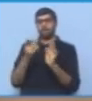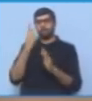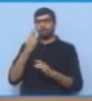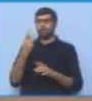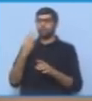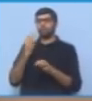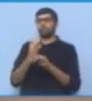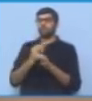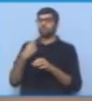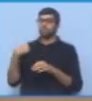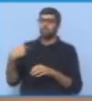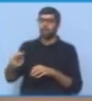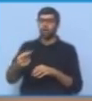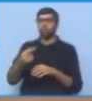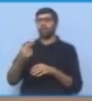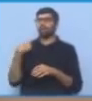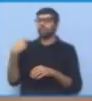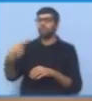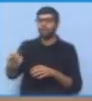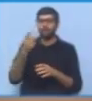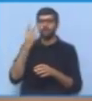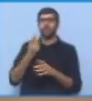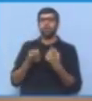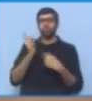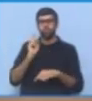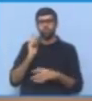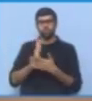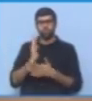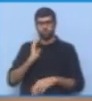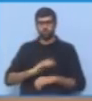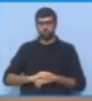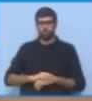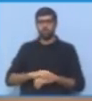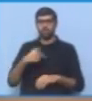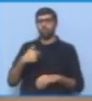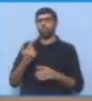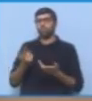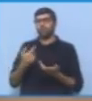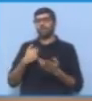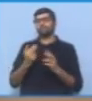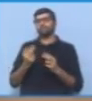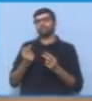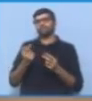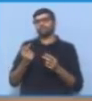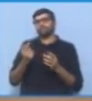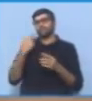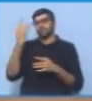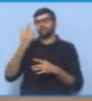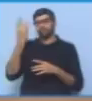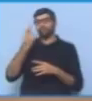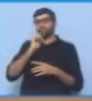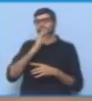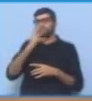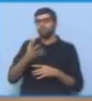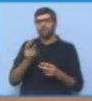cotidiano. Agora, não se fecha no cotidiano. A categoria encontro, que é uma categoria existencial performativa, porque pode-se falar